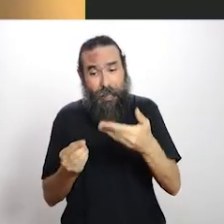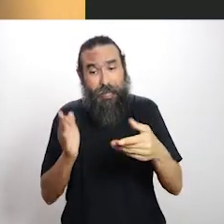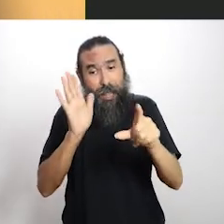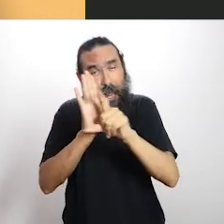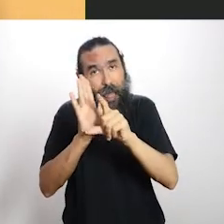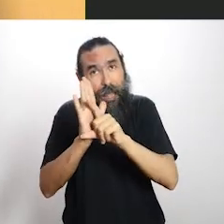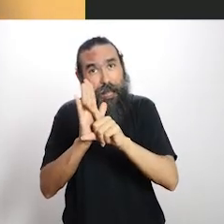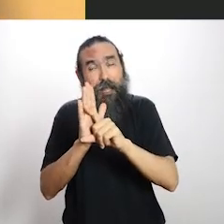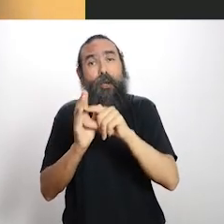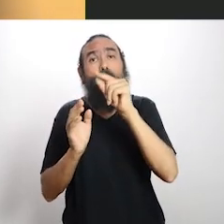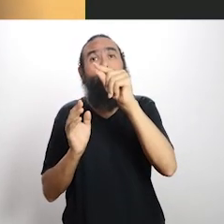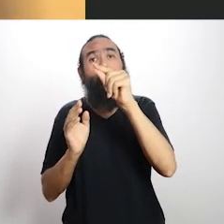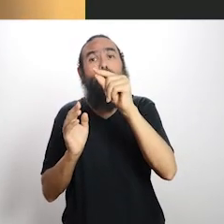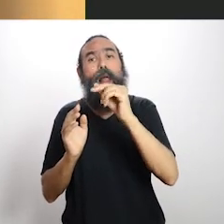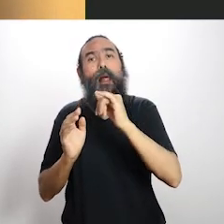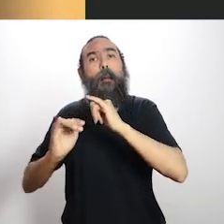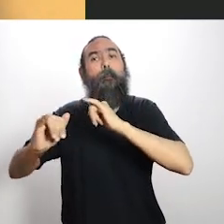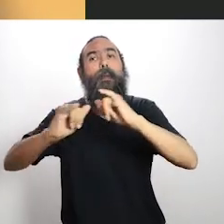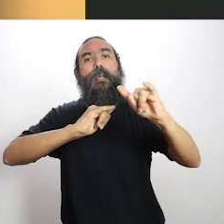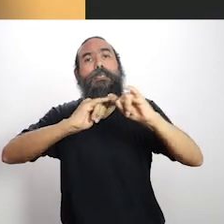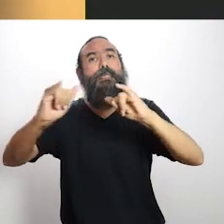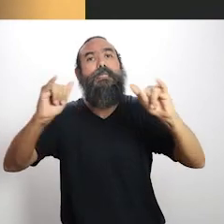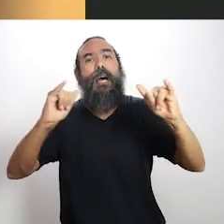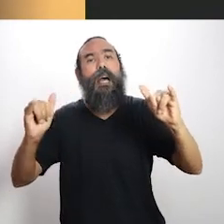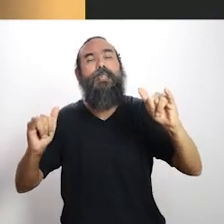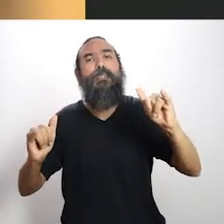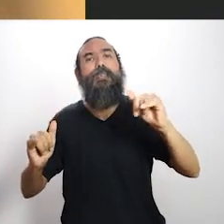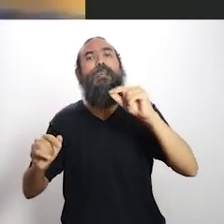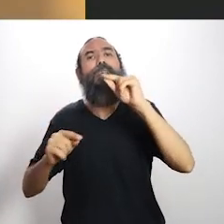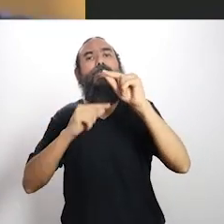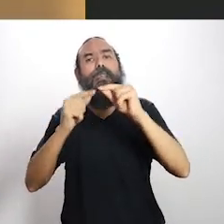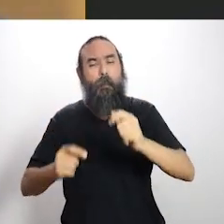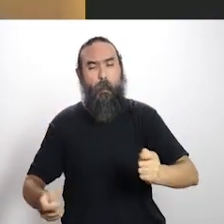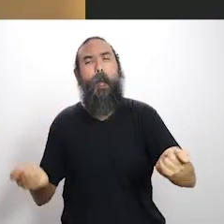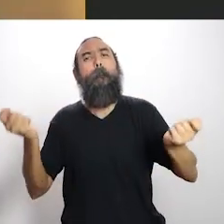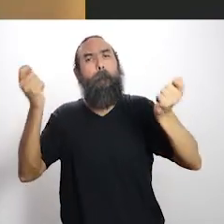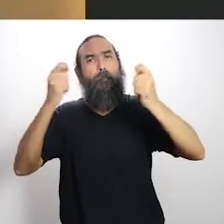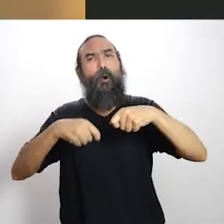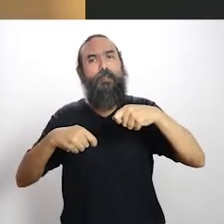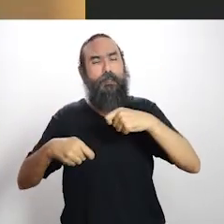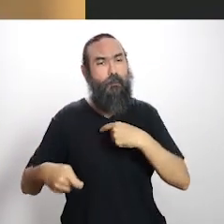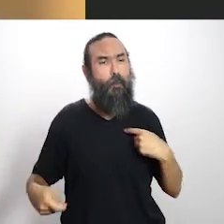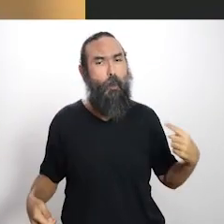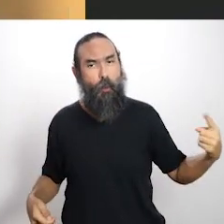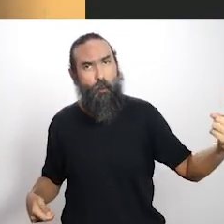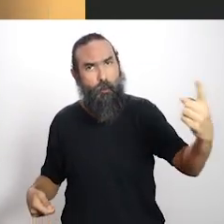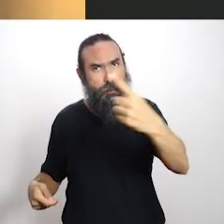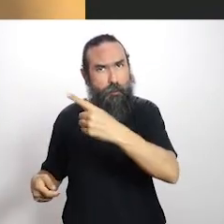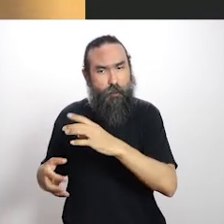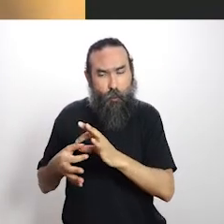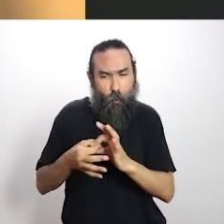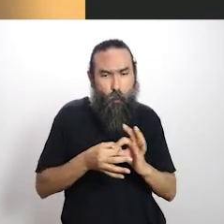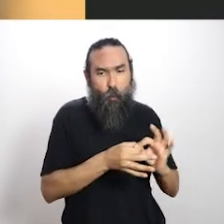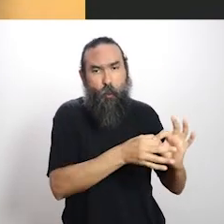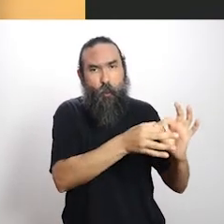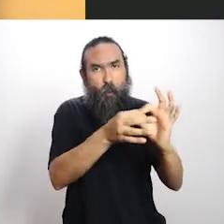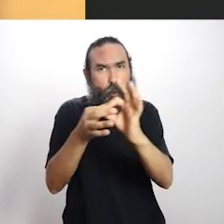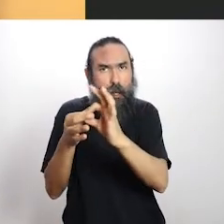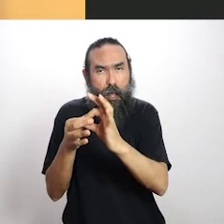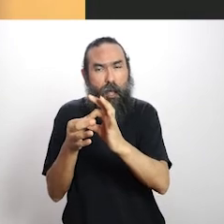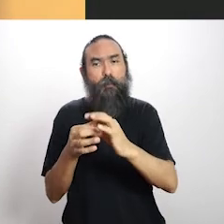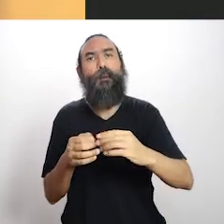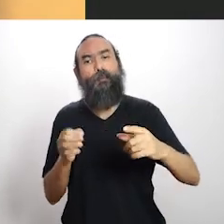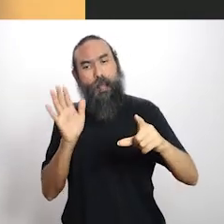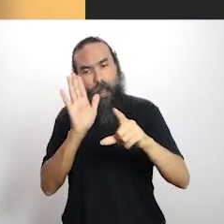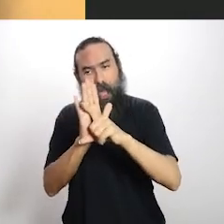possa aplicar a lei o segundo aspecto é que a lei é muito inteligente no seu texto porque como foi feito com muita gente